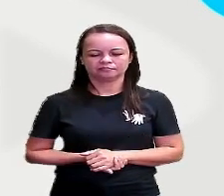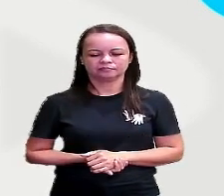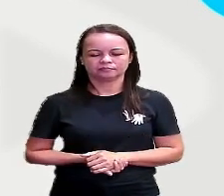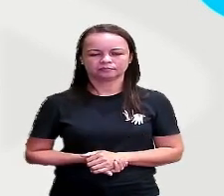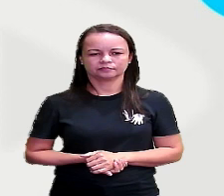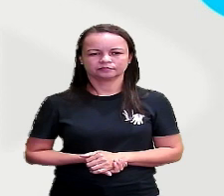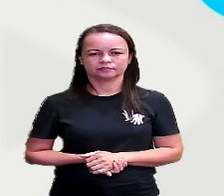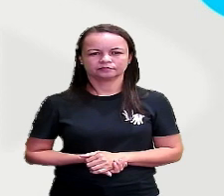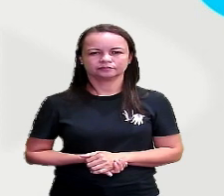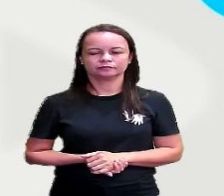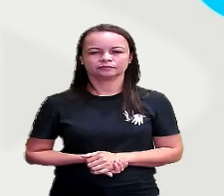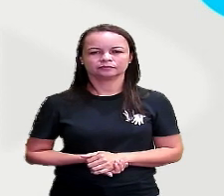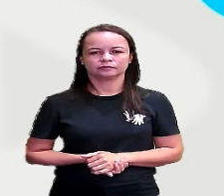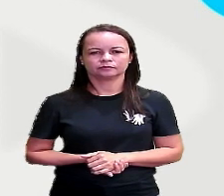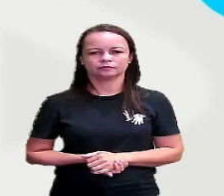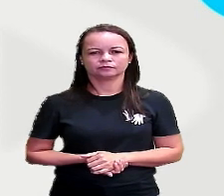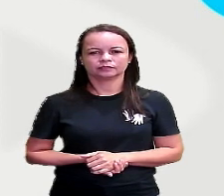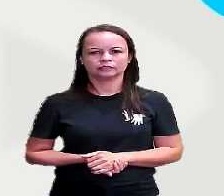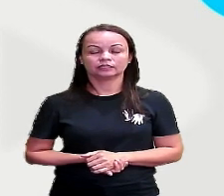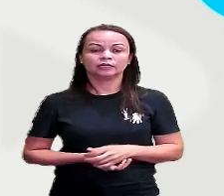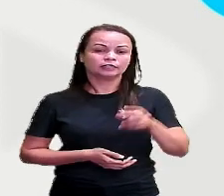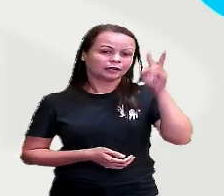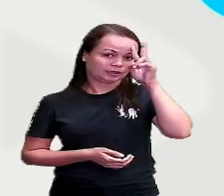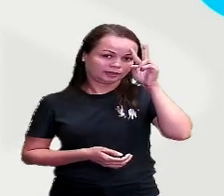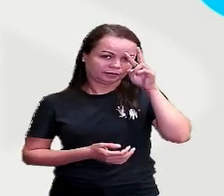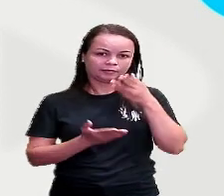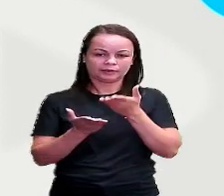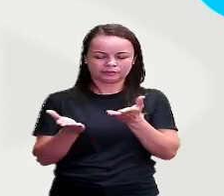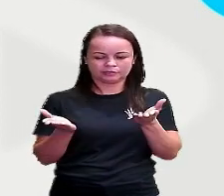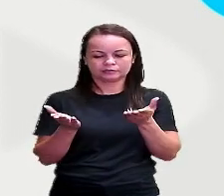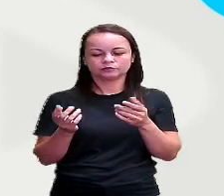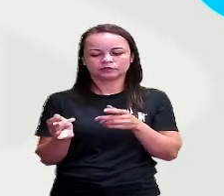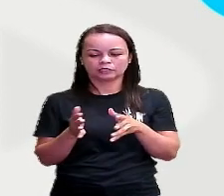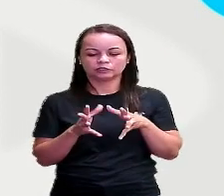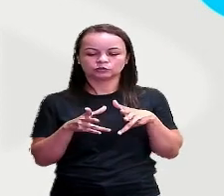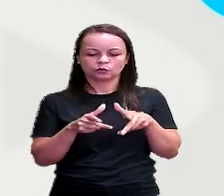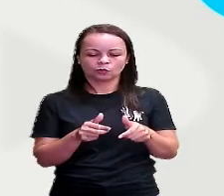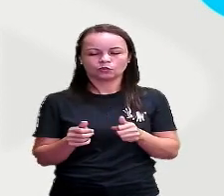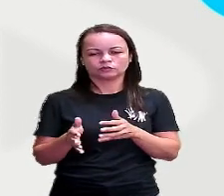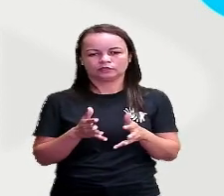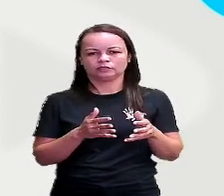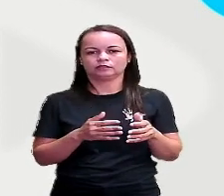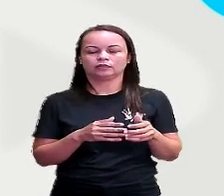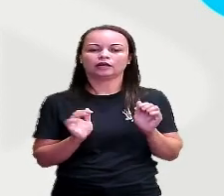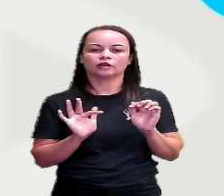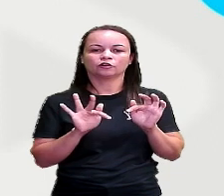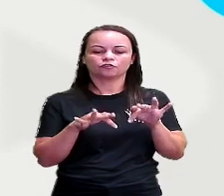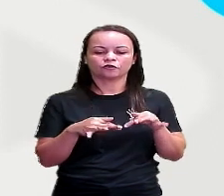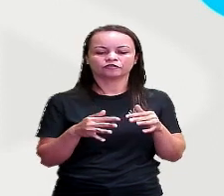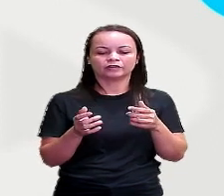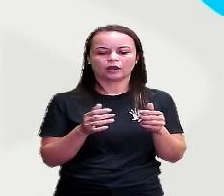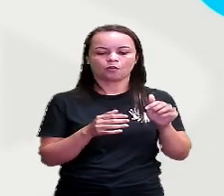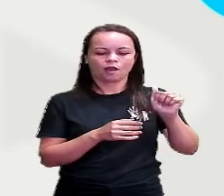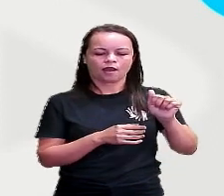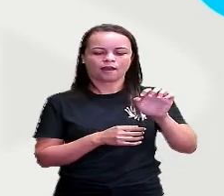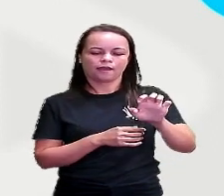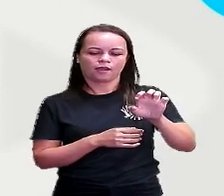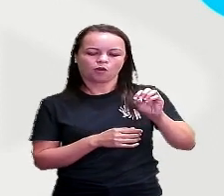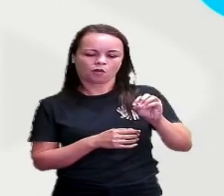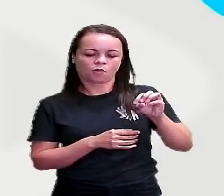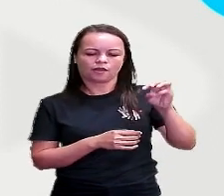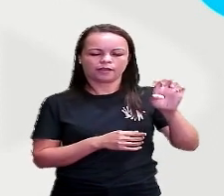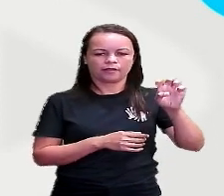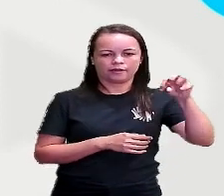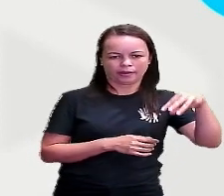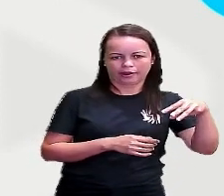só tentar lembrar disso, que todas são acentuadas, exceto a terminada em A, E, O e M, porque as que